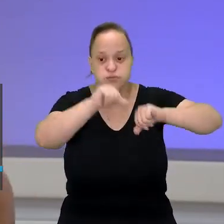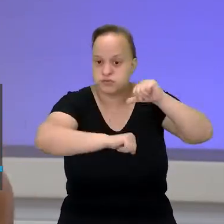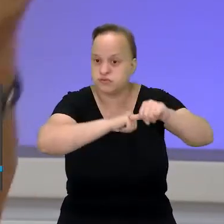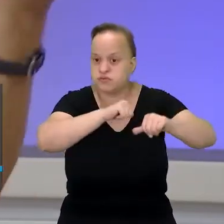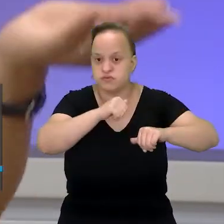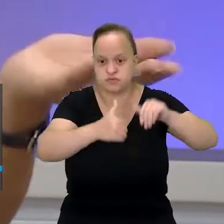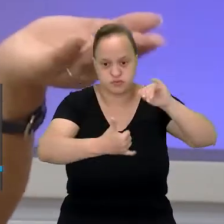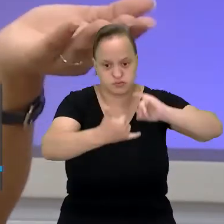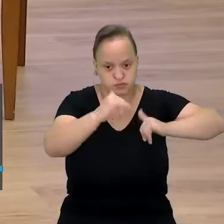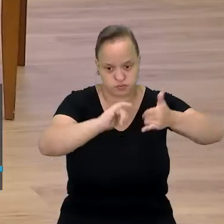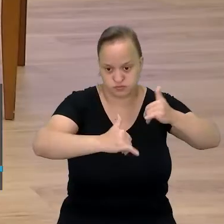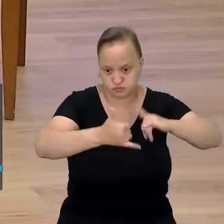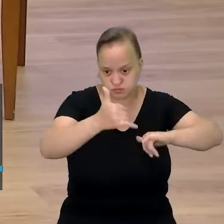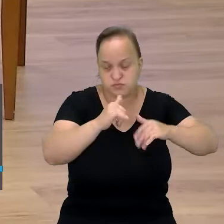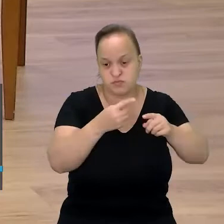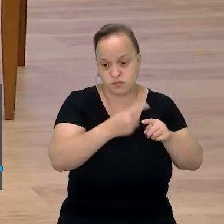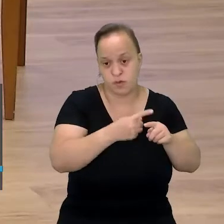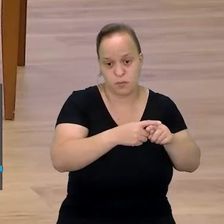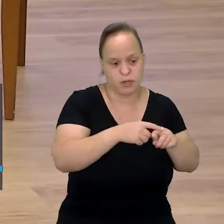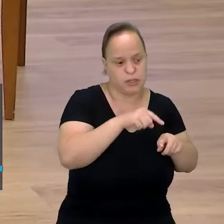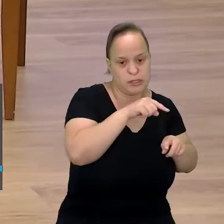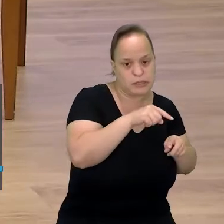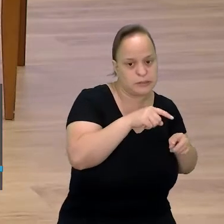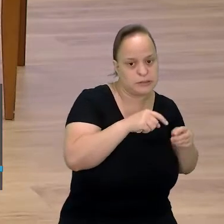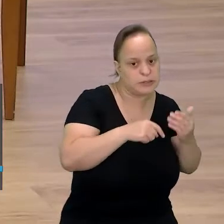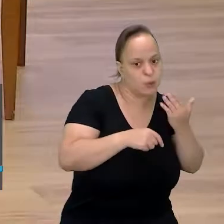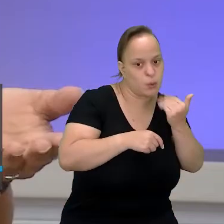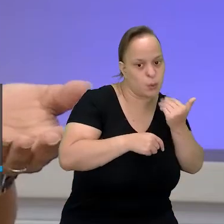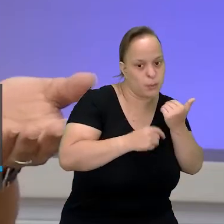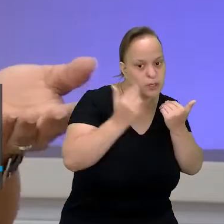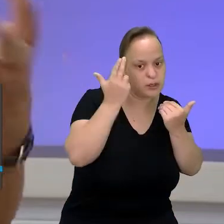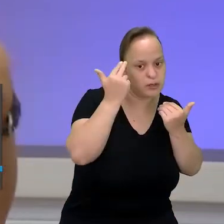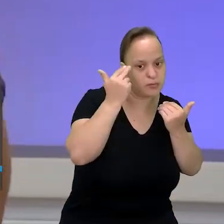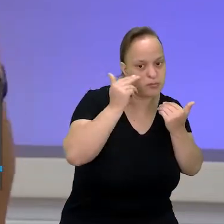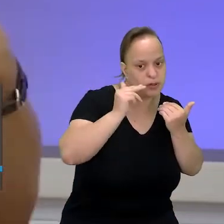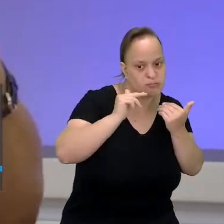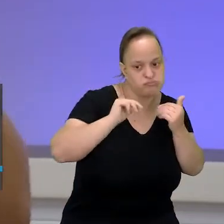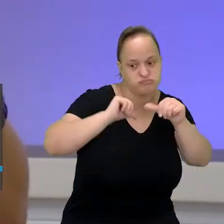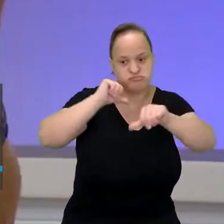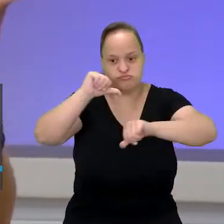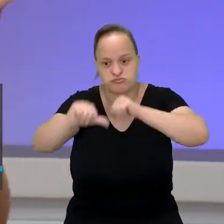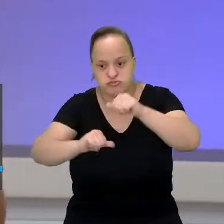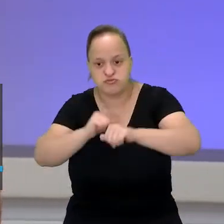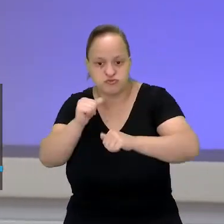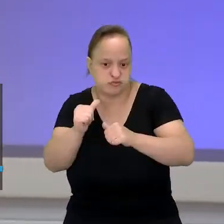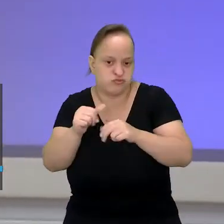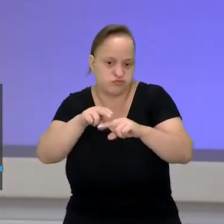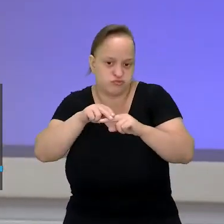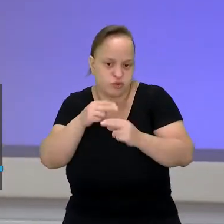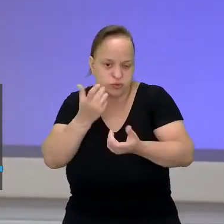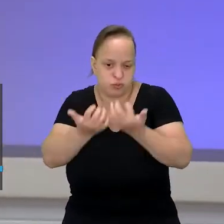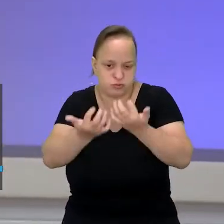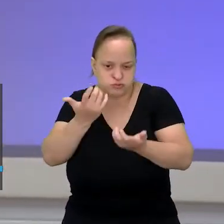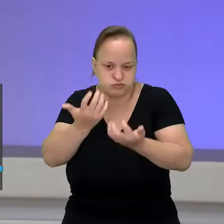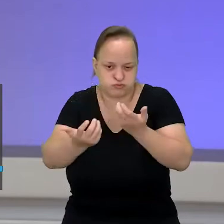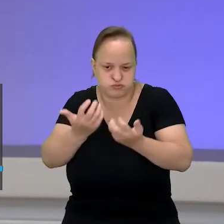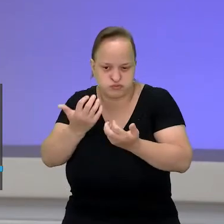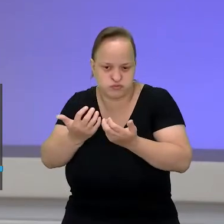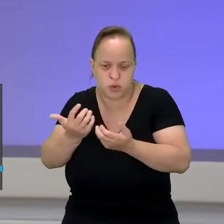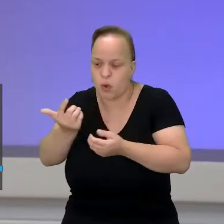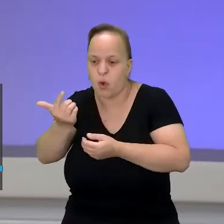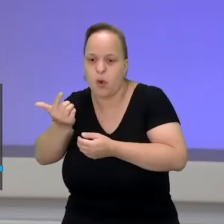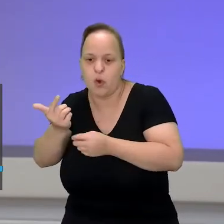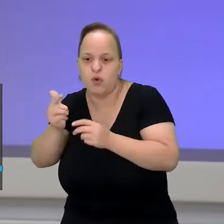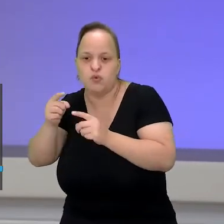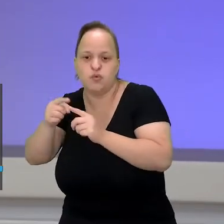desse alimento, porque ele vai ser transformado aí por ação do calor, tá certo? E dentro dessa